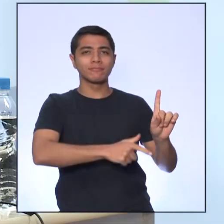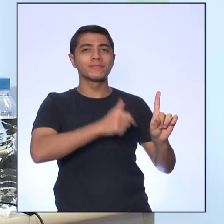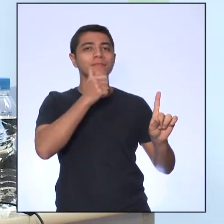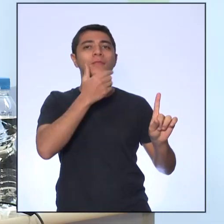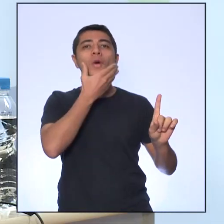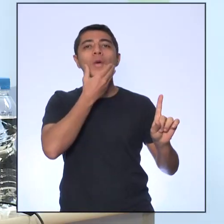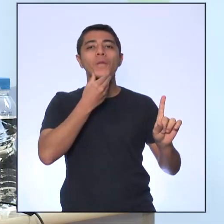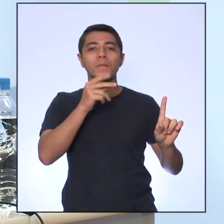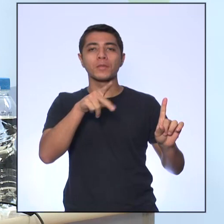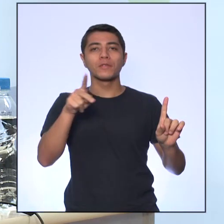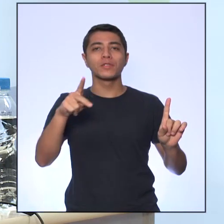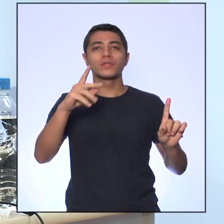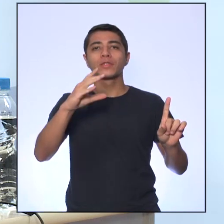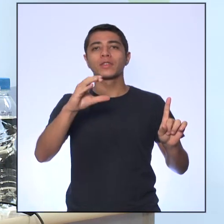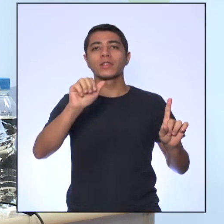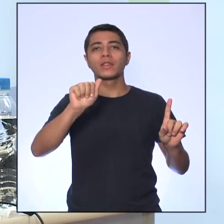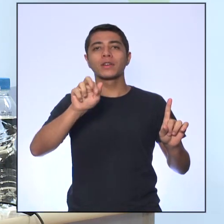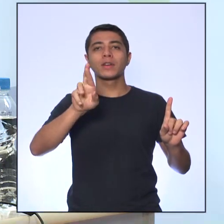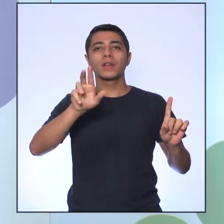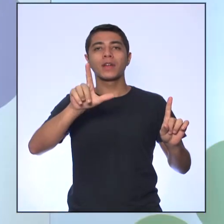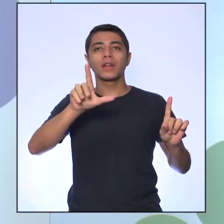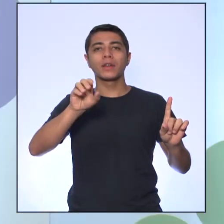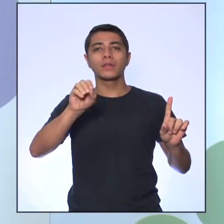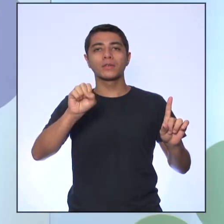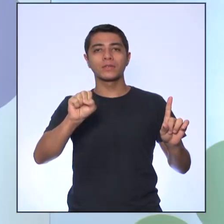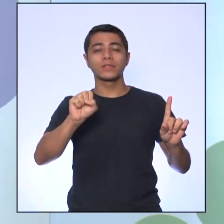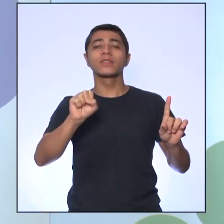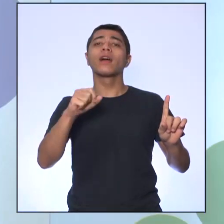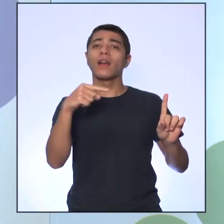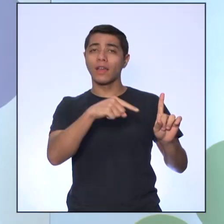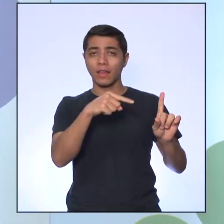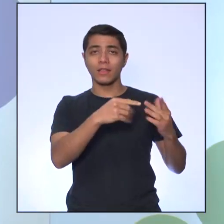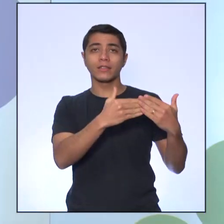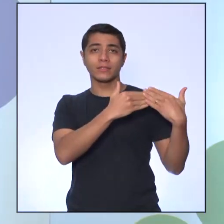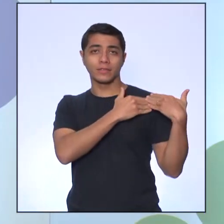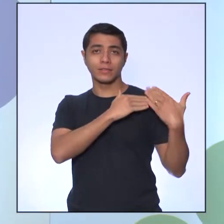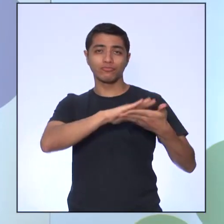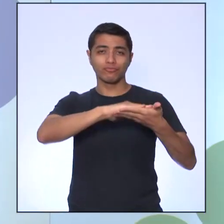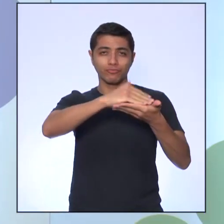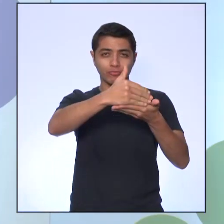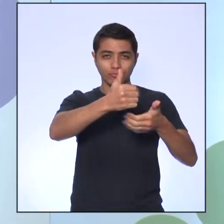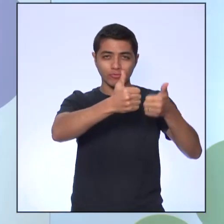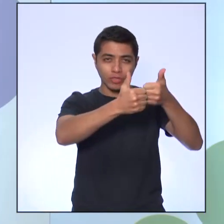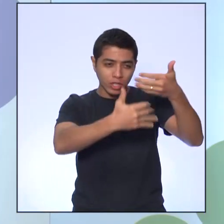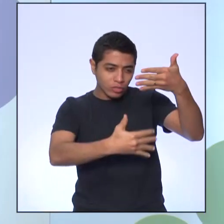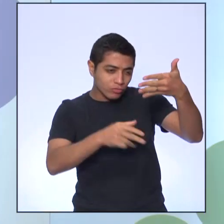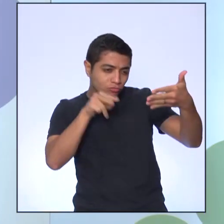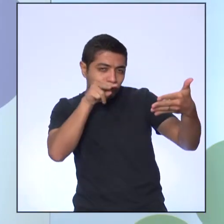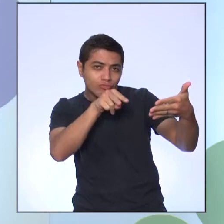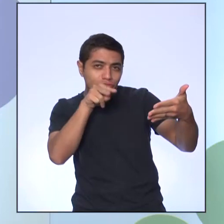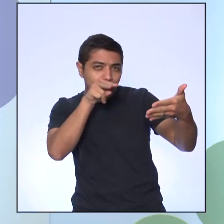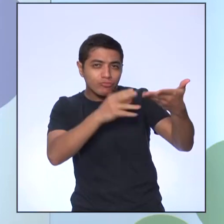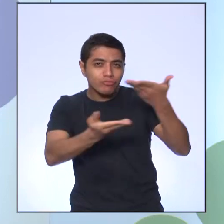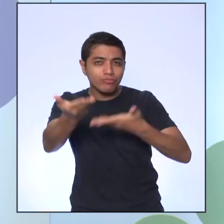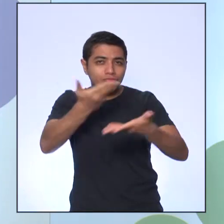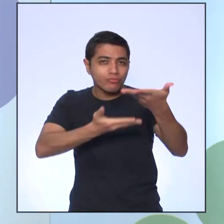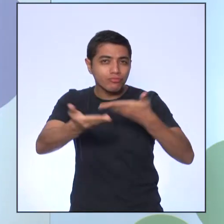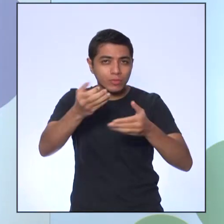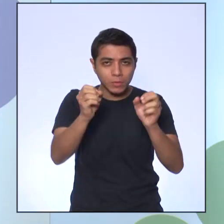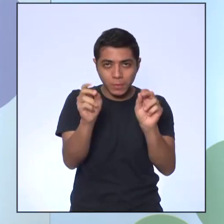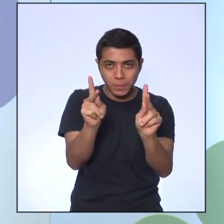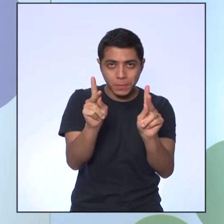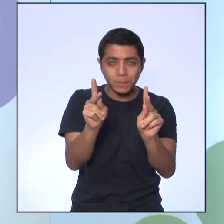Fernando Neri, vai estar aí mediando o chat para a gente na aula de hoje, tudo bem? Então, sem mais delongas,